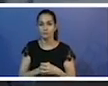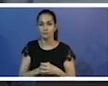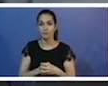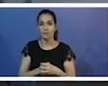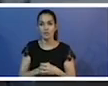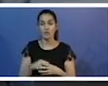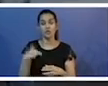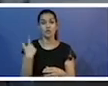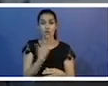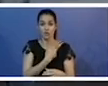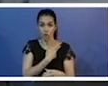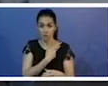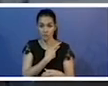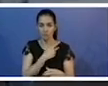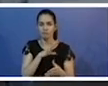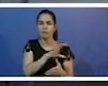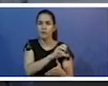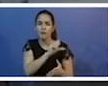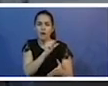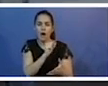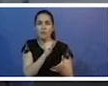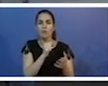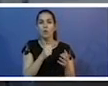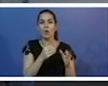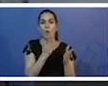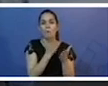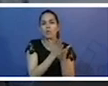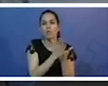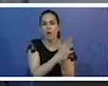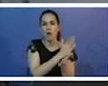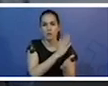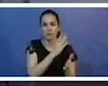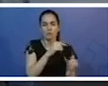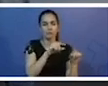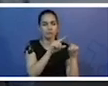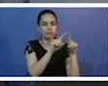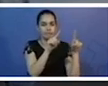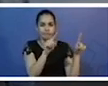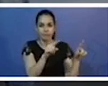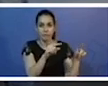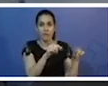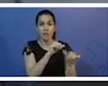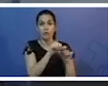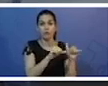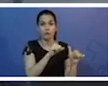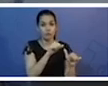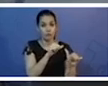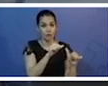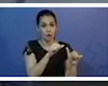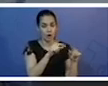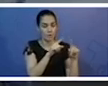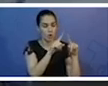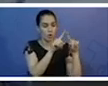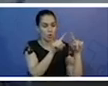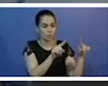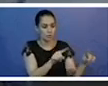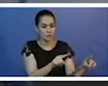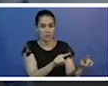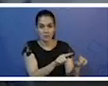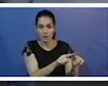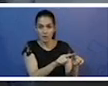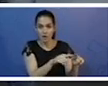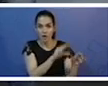se a gente tirar um pedacinho ali, ó, do paralelogramo, que forma um triângulo, e jogar lá para a